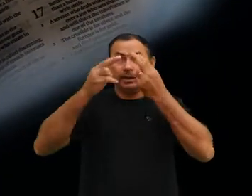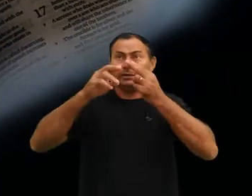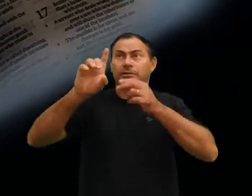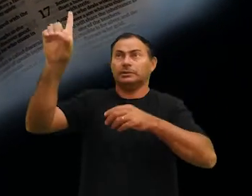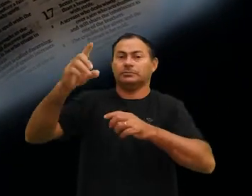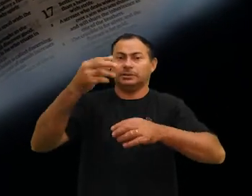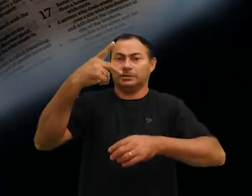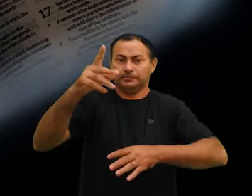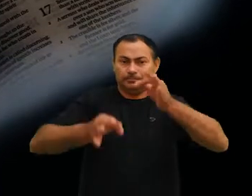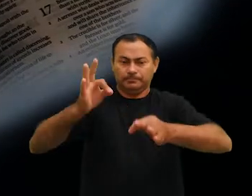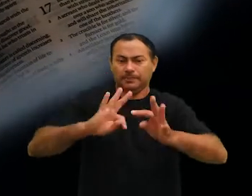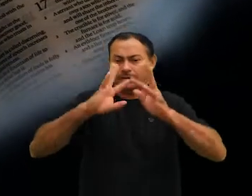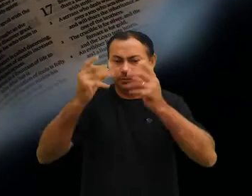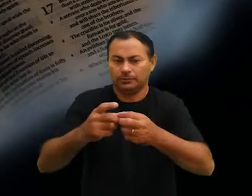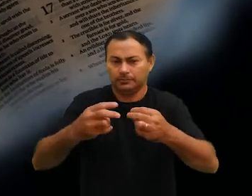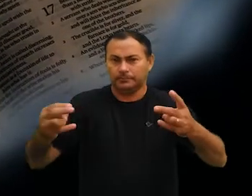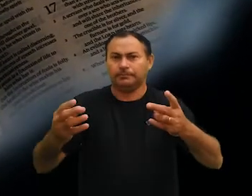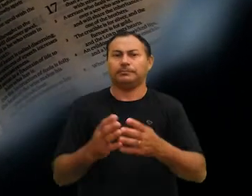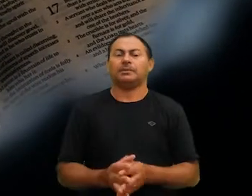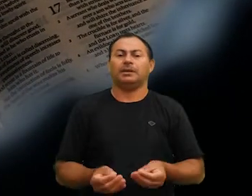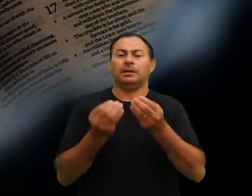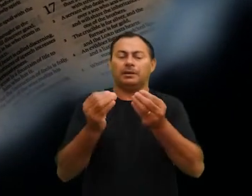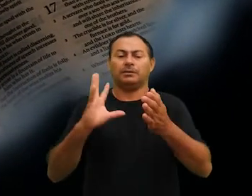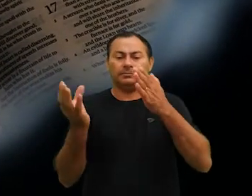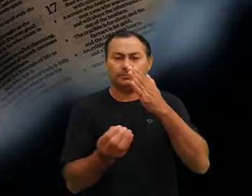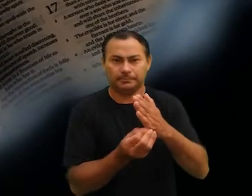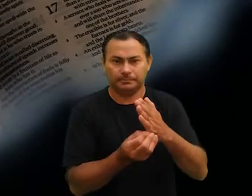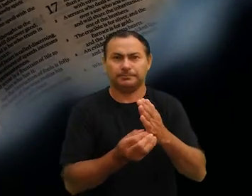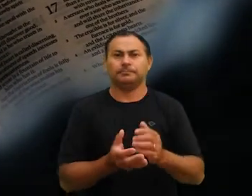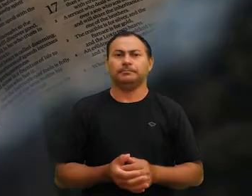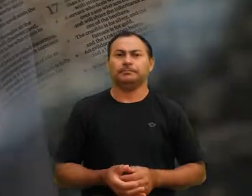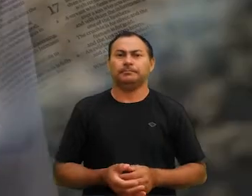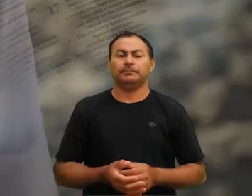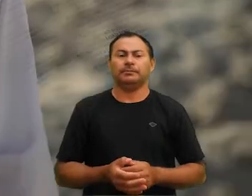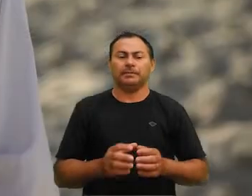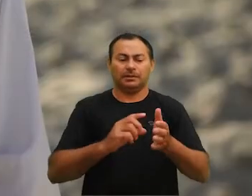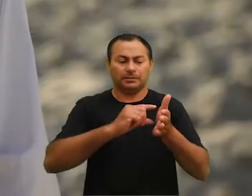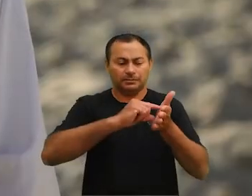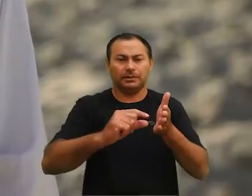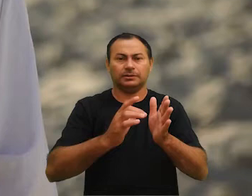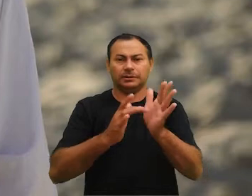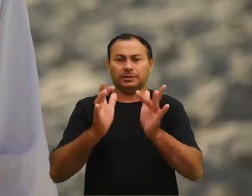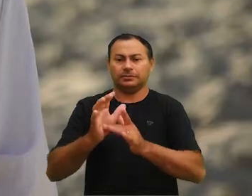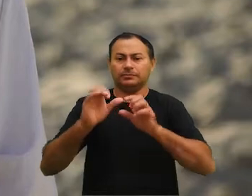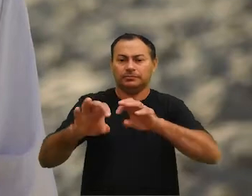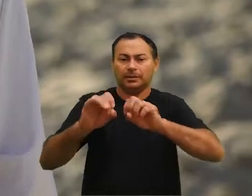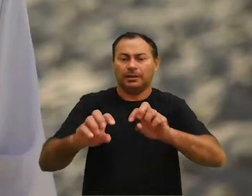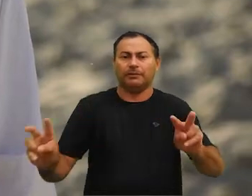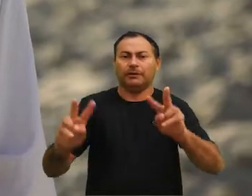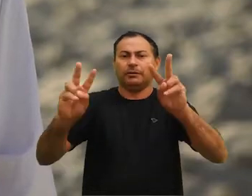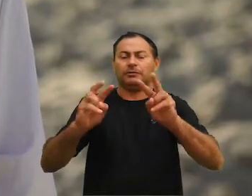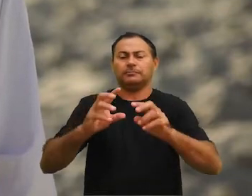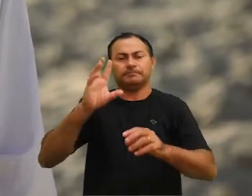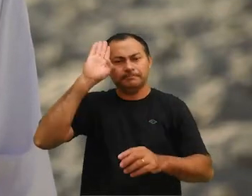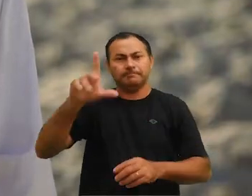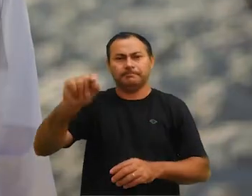Deus e a sua justiça, e todas essas coisas lhes serão acrescentadas. Nesta passagem, Jesus ensina sobre valores